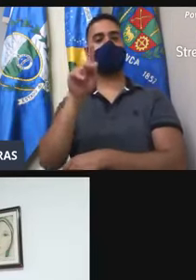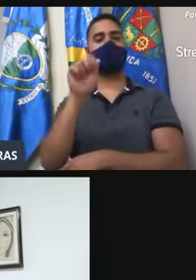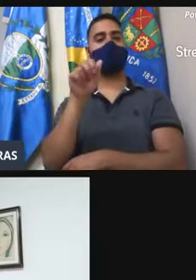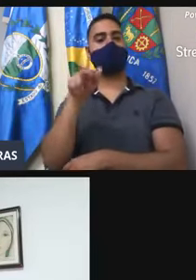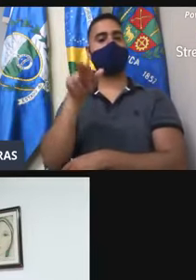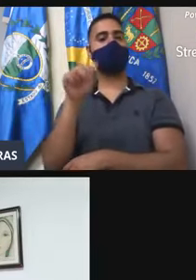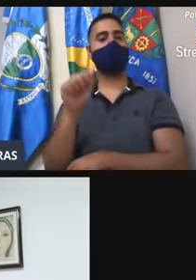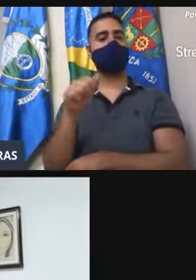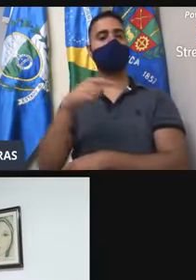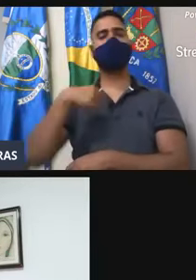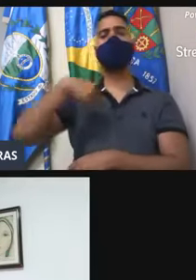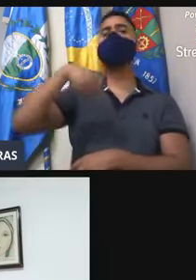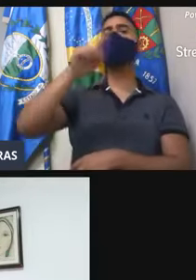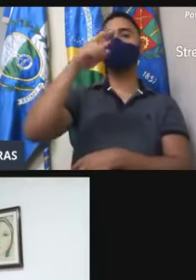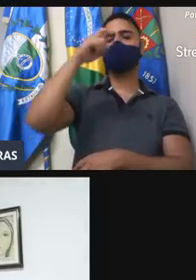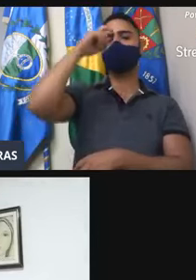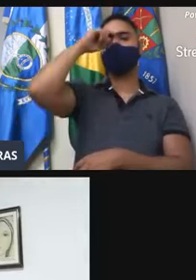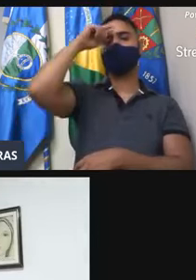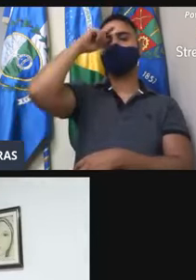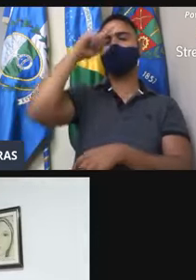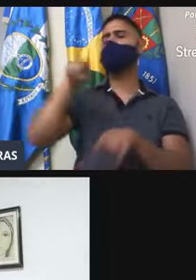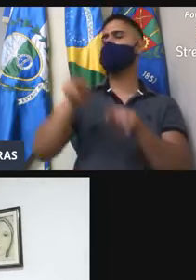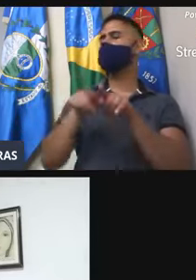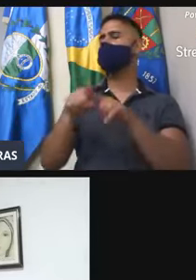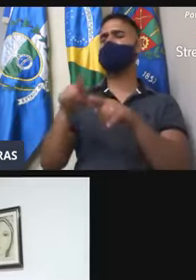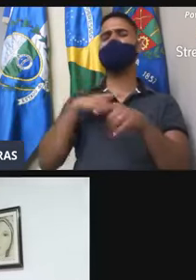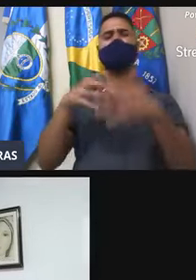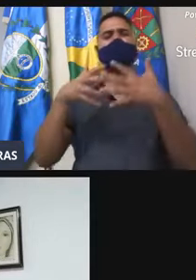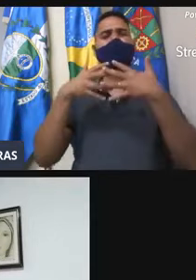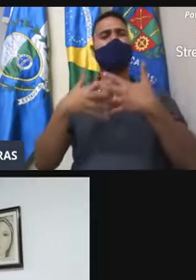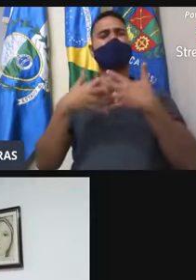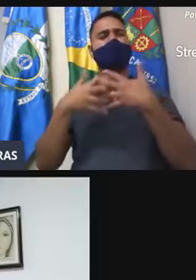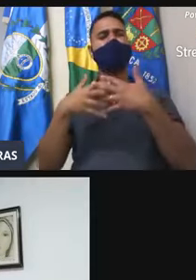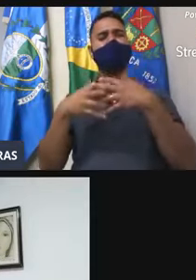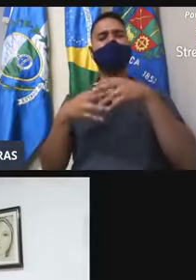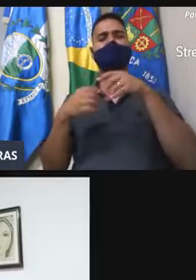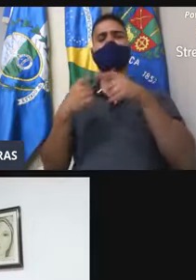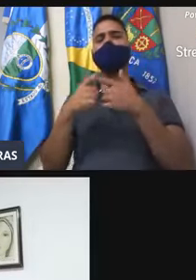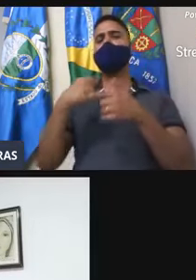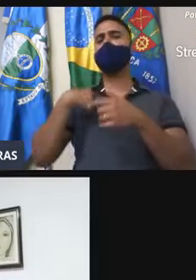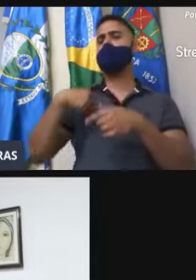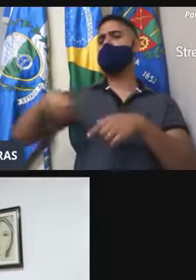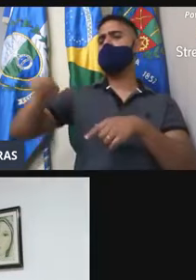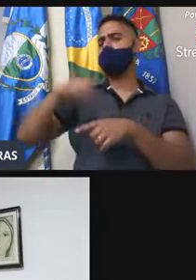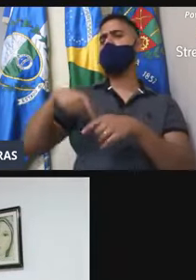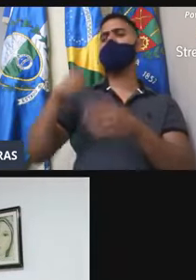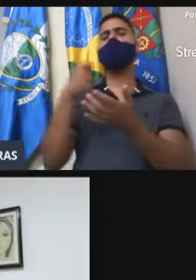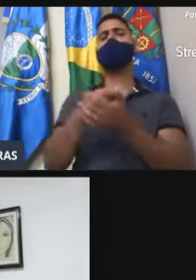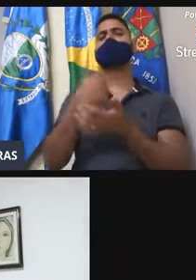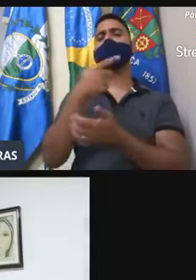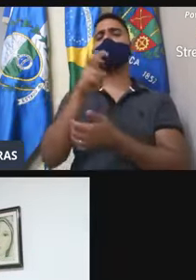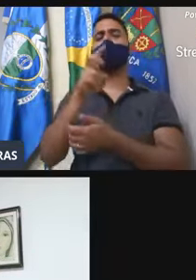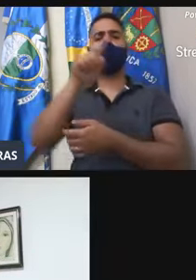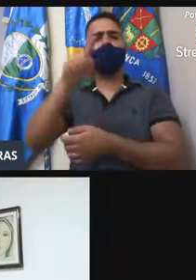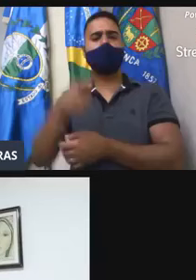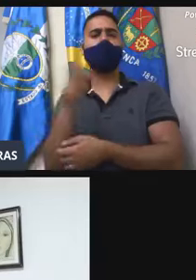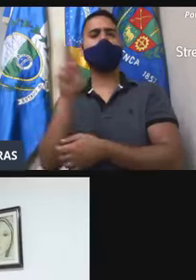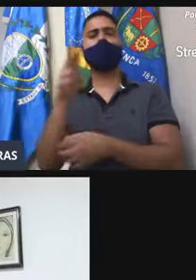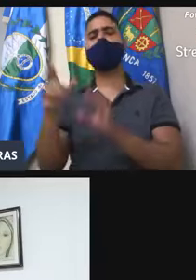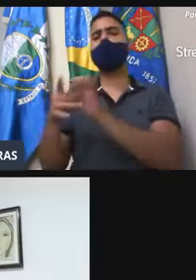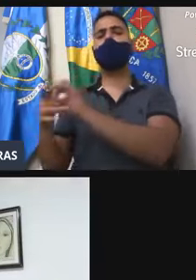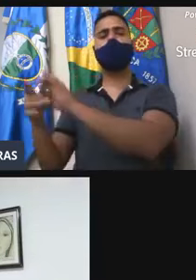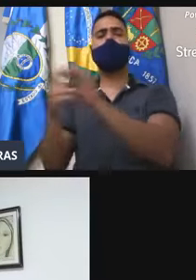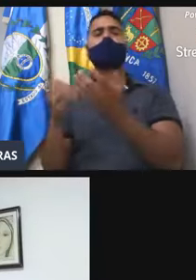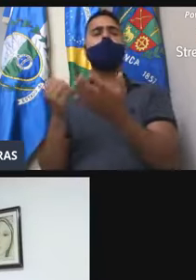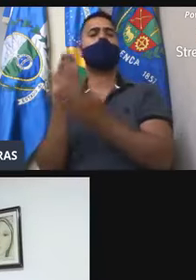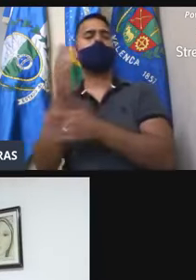maio, e uma confusão sobre o atendimento, que nós pagamos R$ 25 mil reais sobre um convênio que nós aprovamos aqui